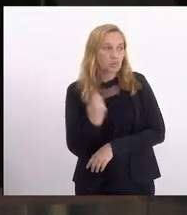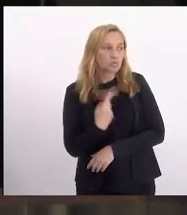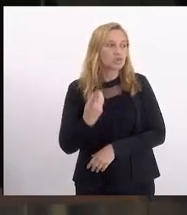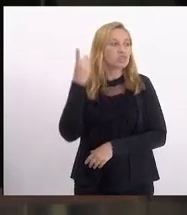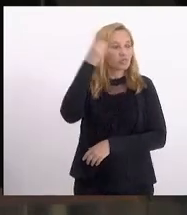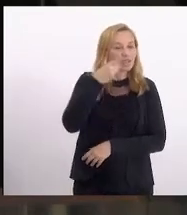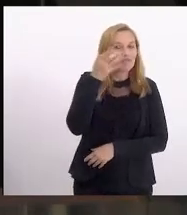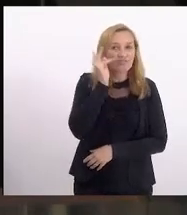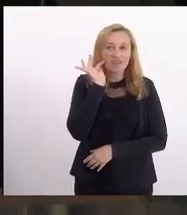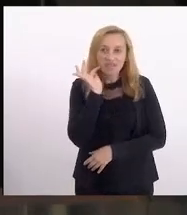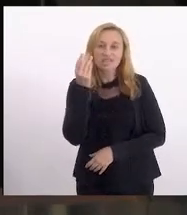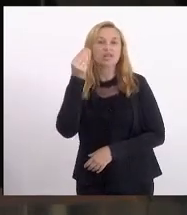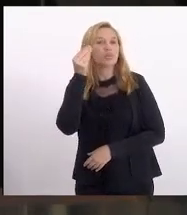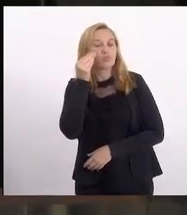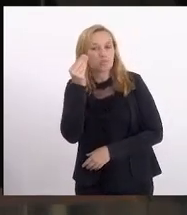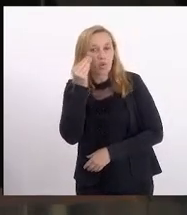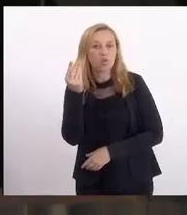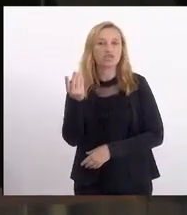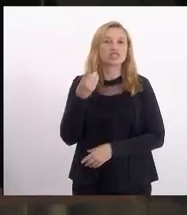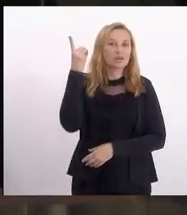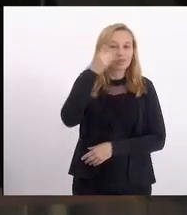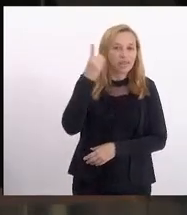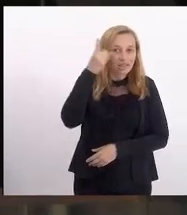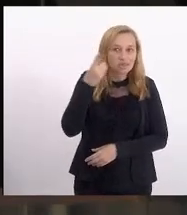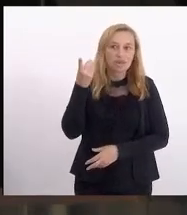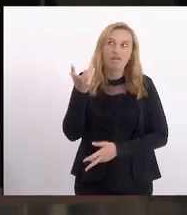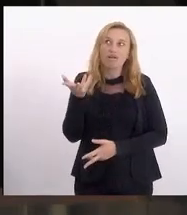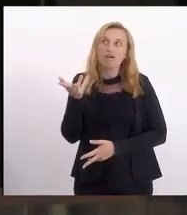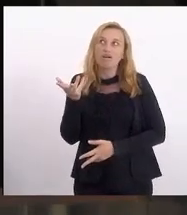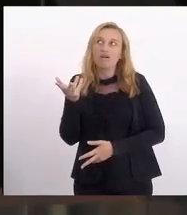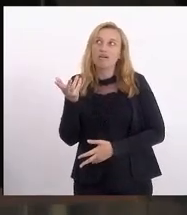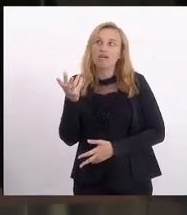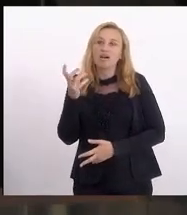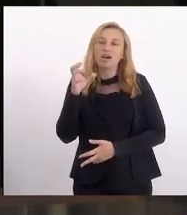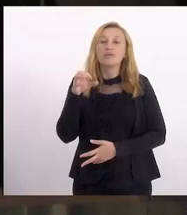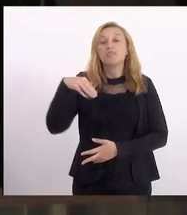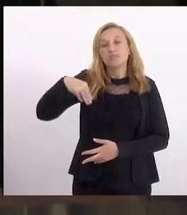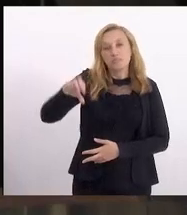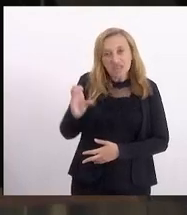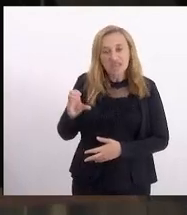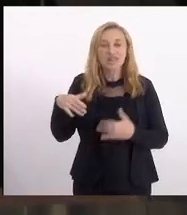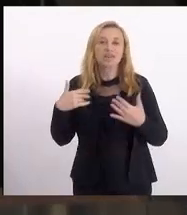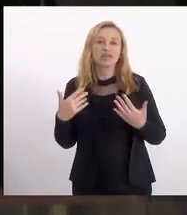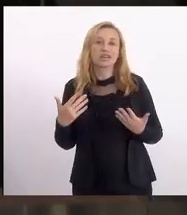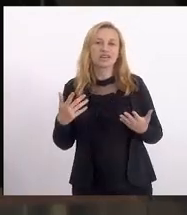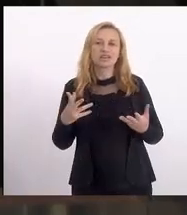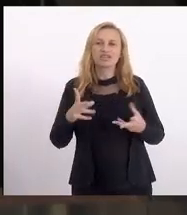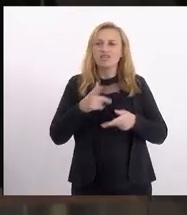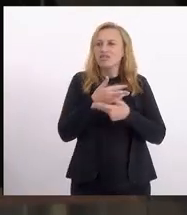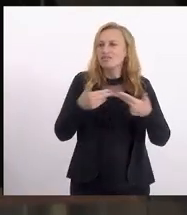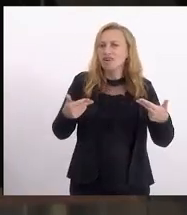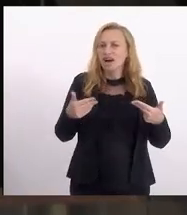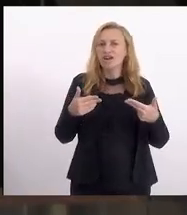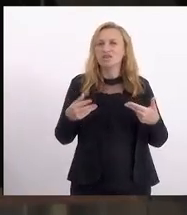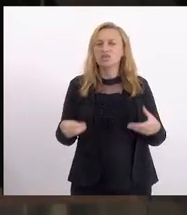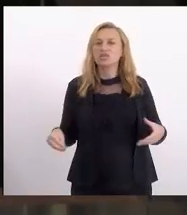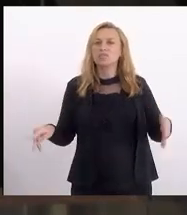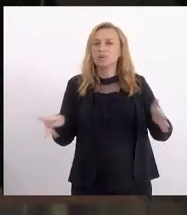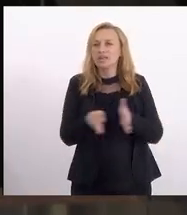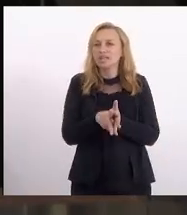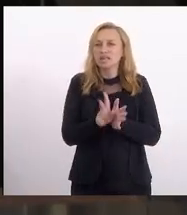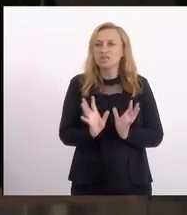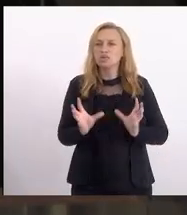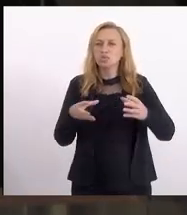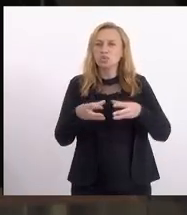Serafini, deputada Mônica Francisco, deputado Carlos Mink, enfim, integrantes